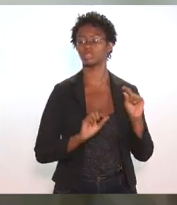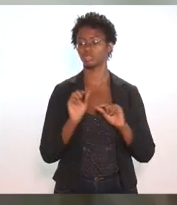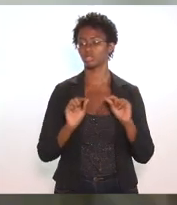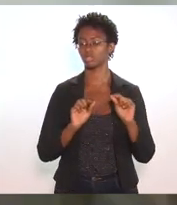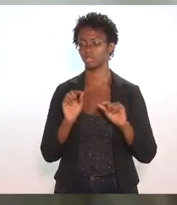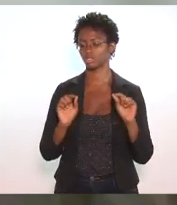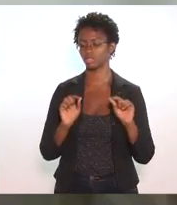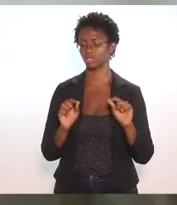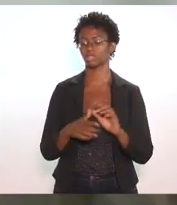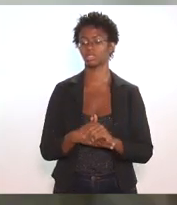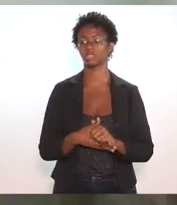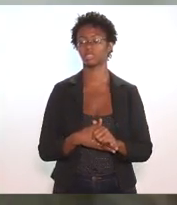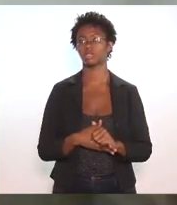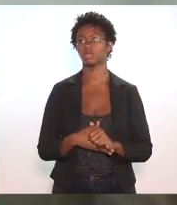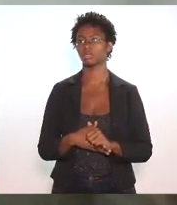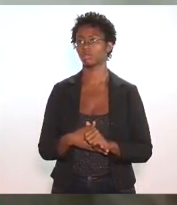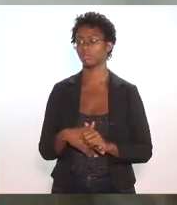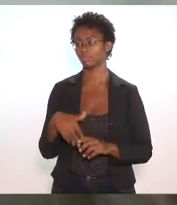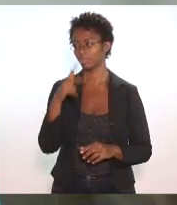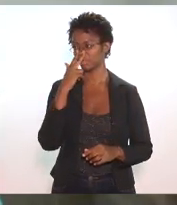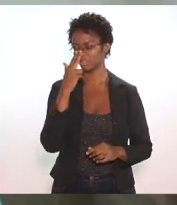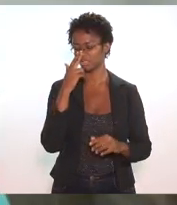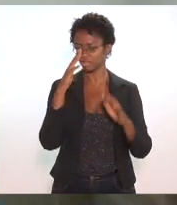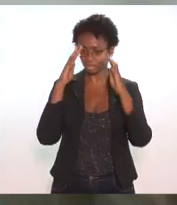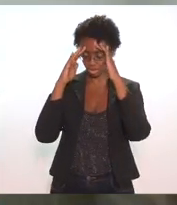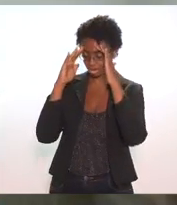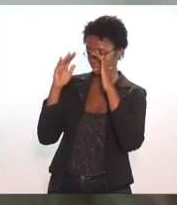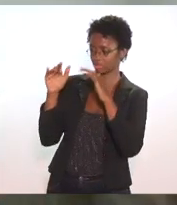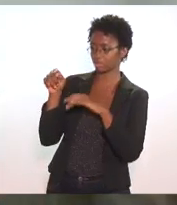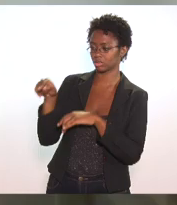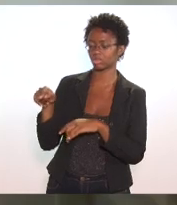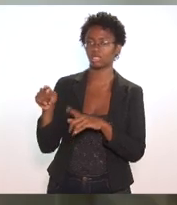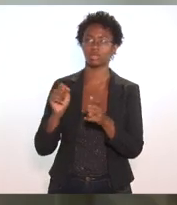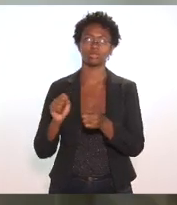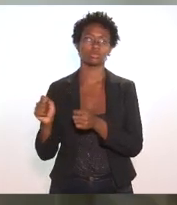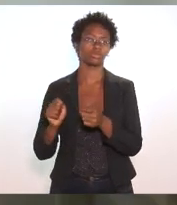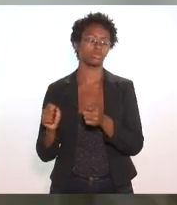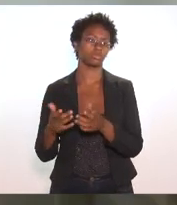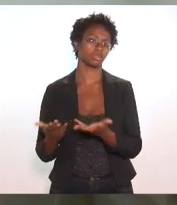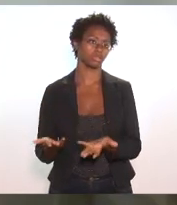tinha que se subordinar à economia.